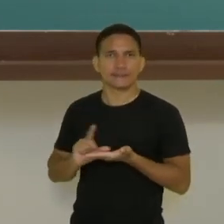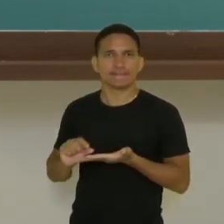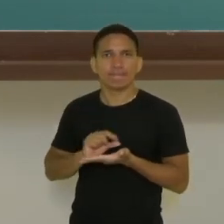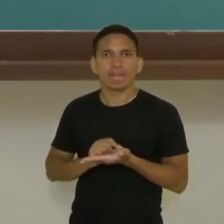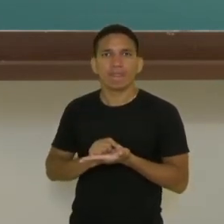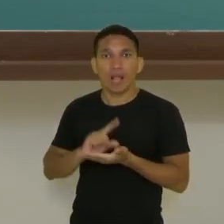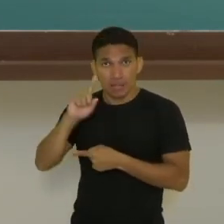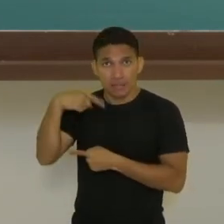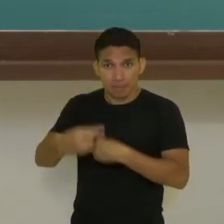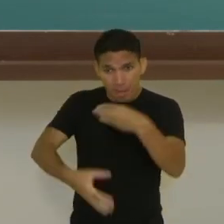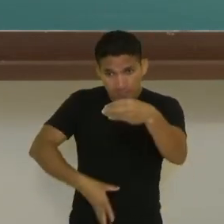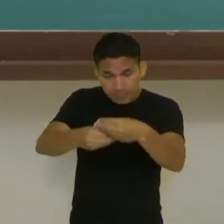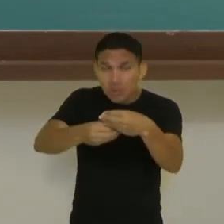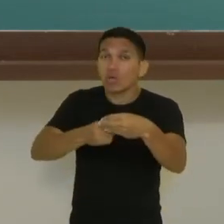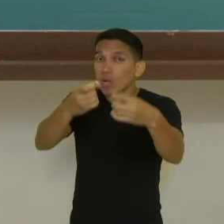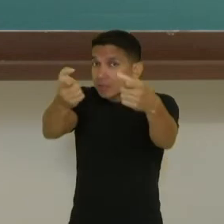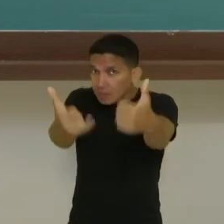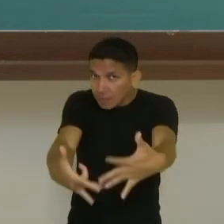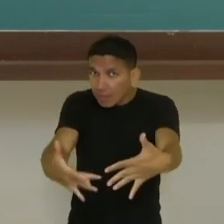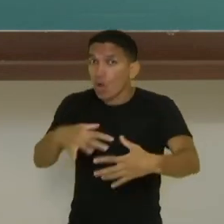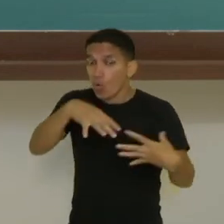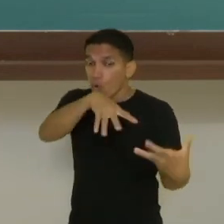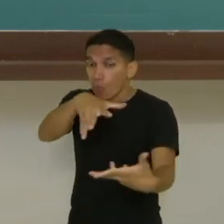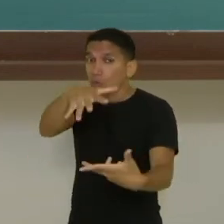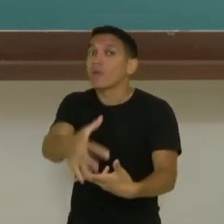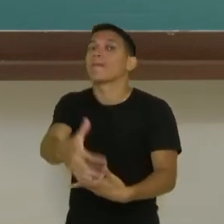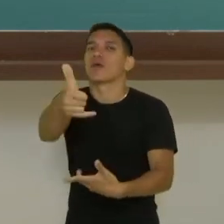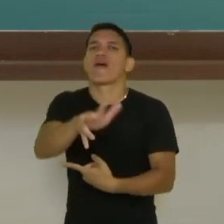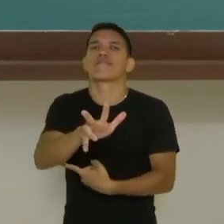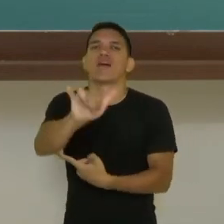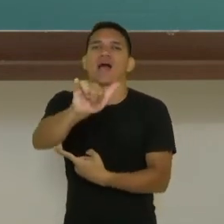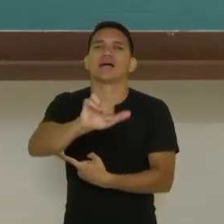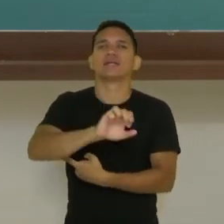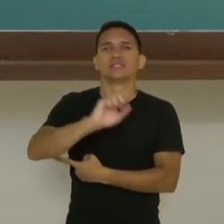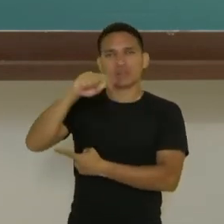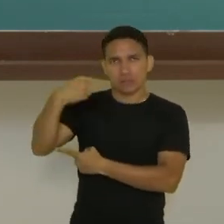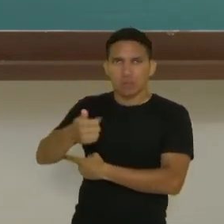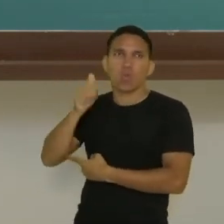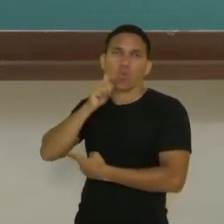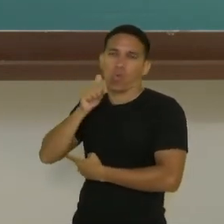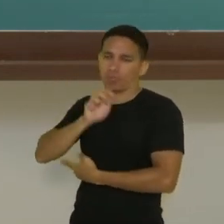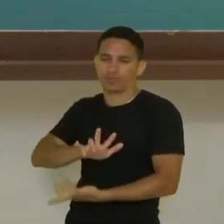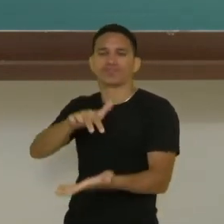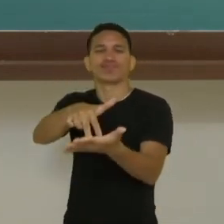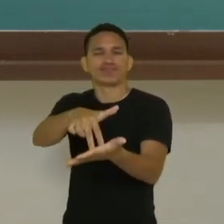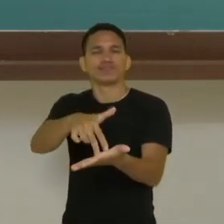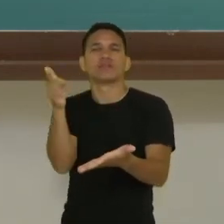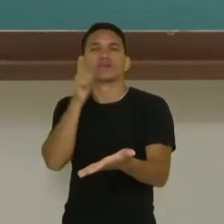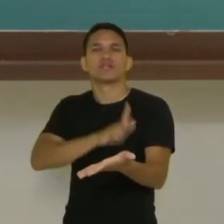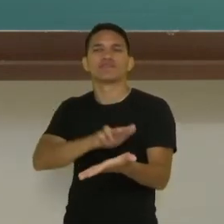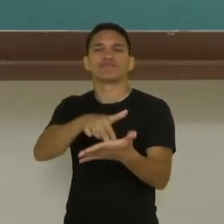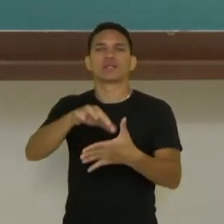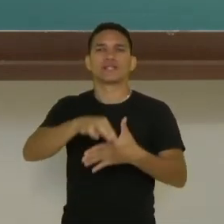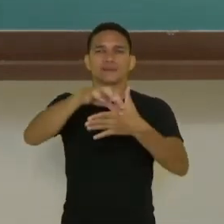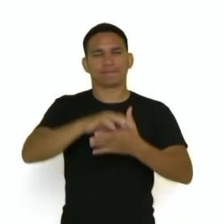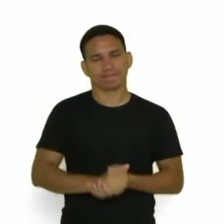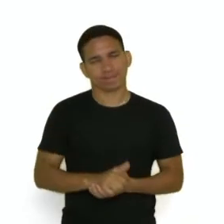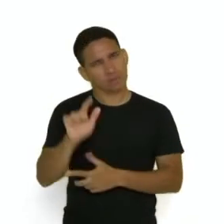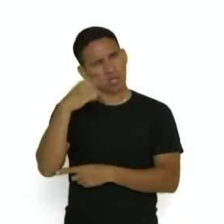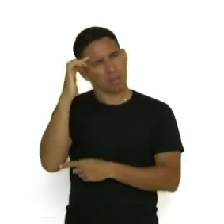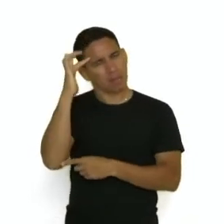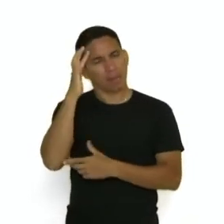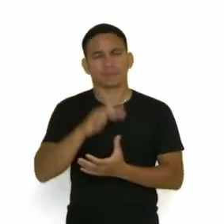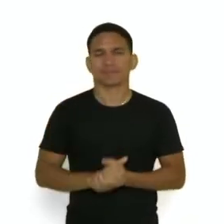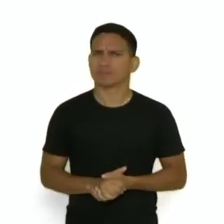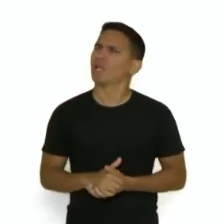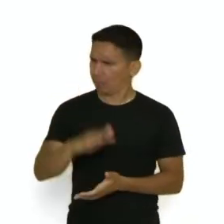depois o argumento que ela utiliza, ela diz, o mundo vai ser melhor quando as mulheres chegarem lá. Vamos pensar.